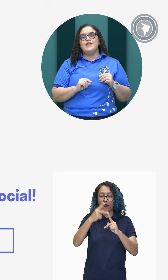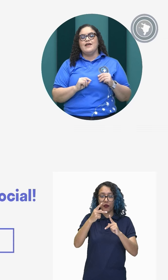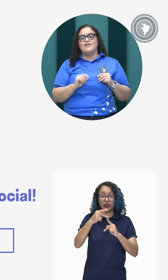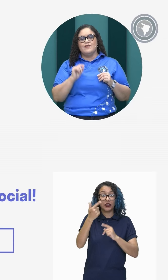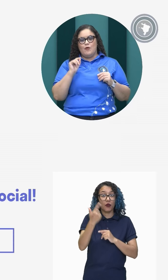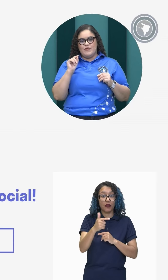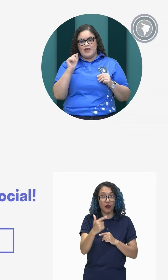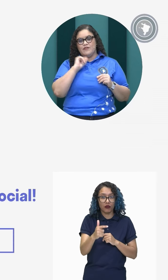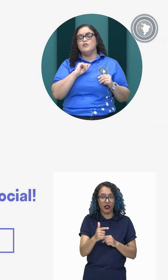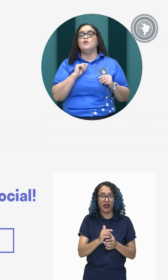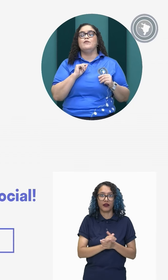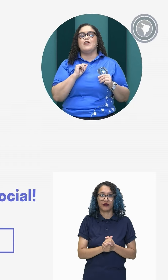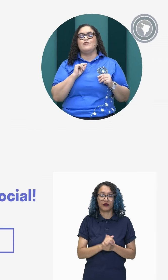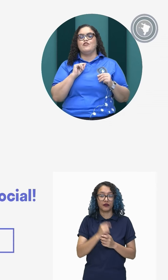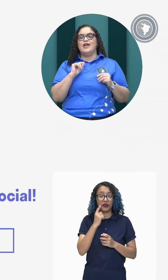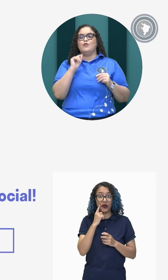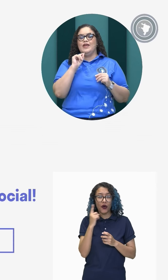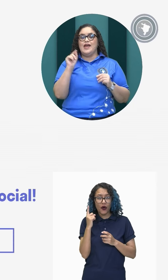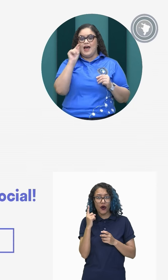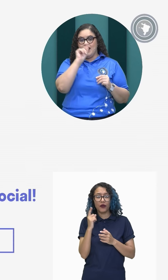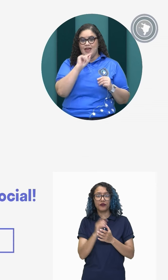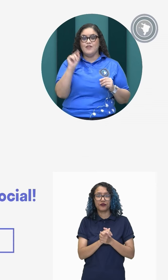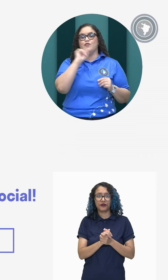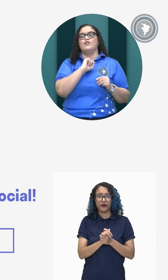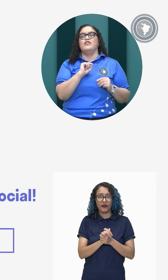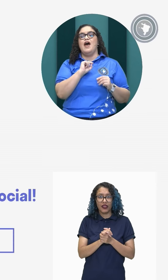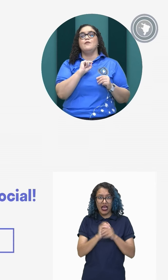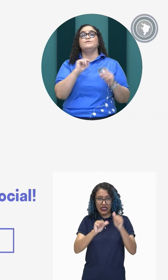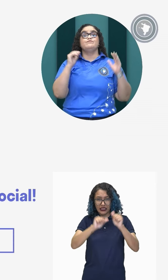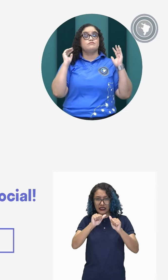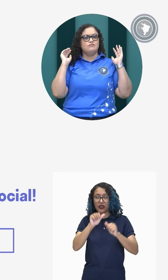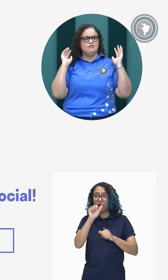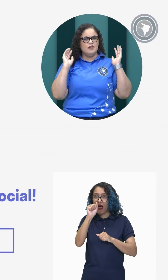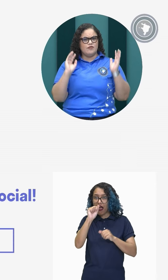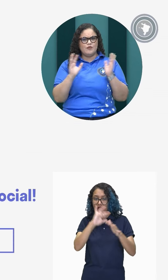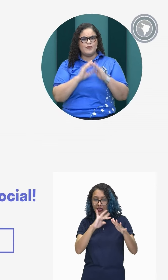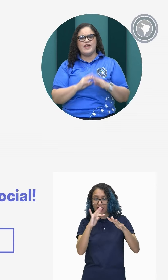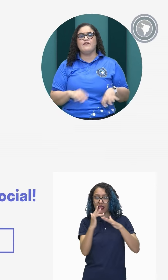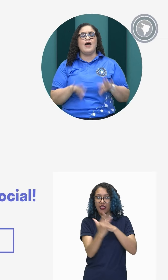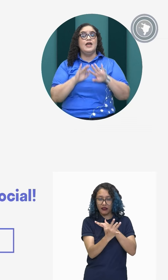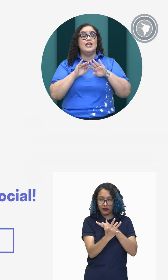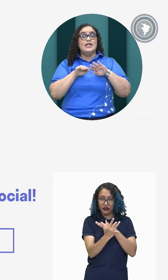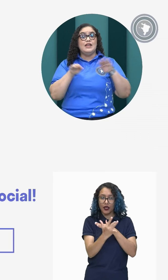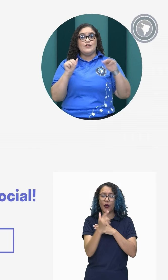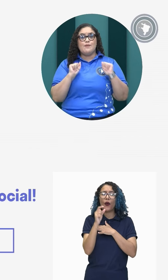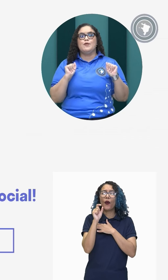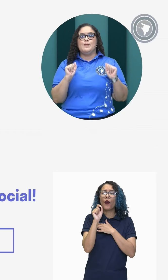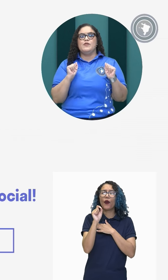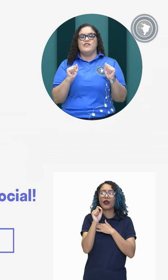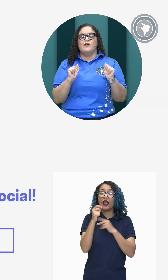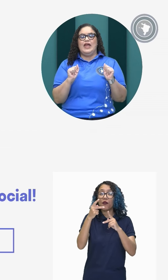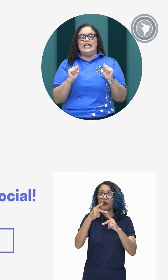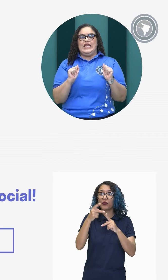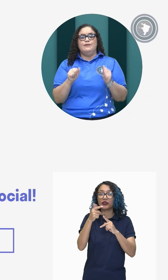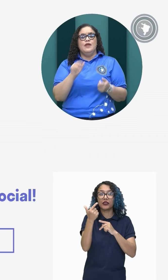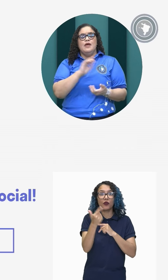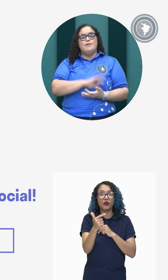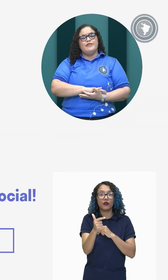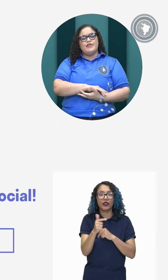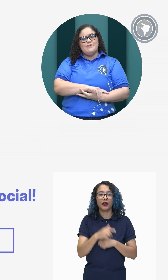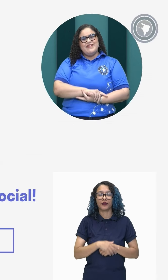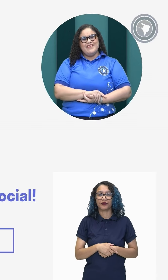isso que acontece. Observando o objeto direto aí, a rede social, vamos observar, não temos preposição aí